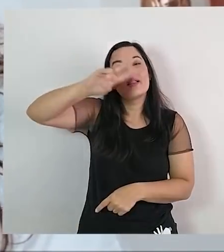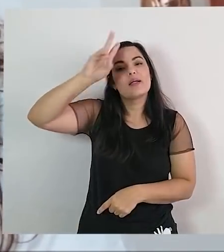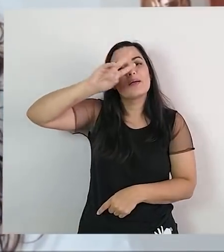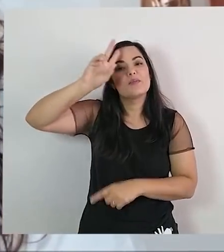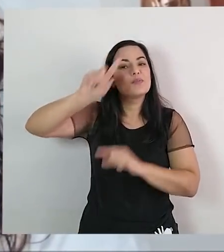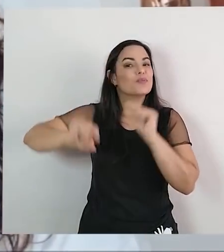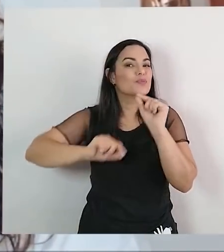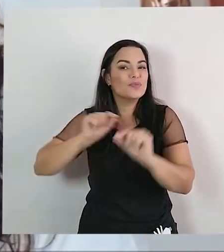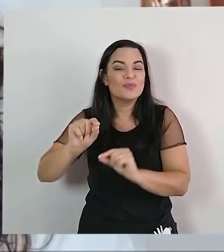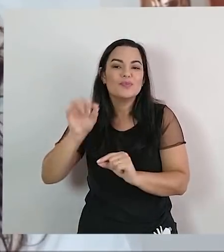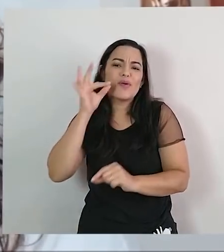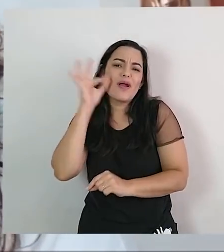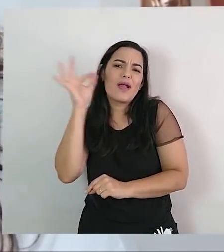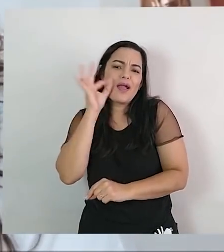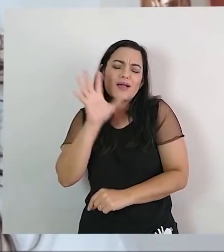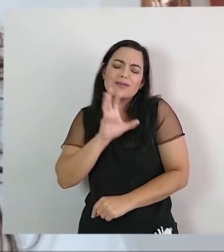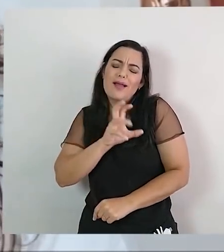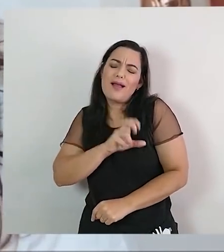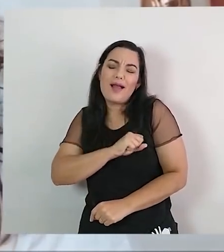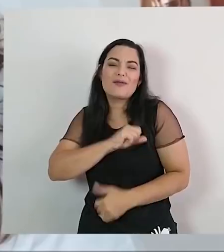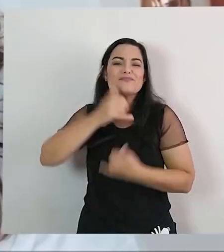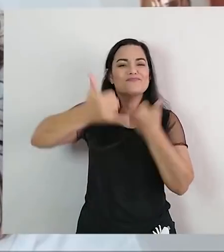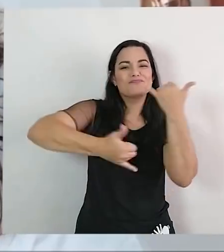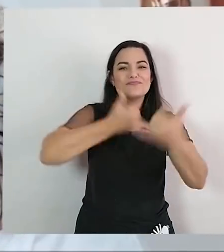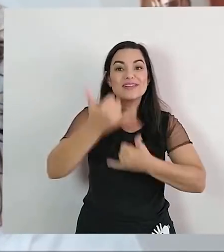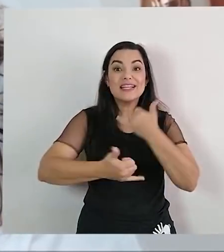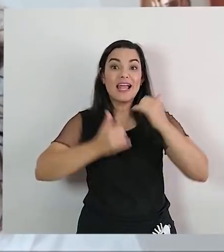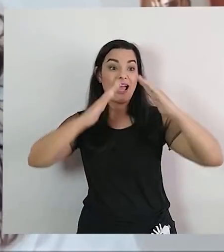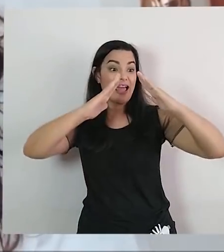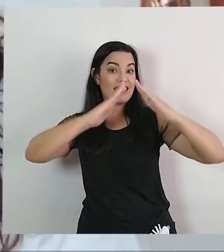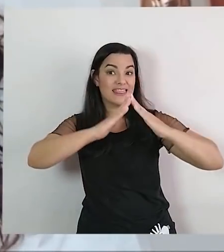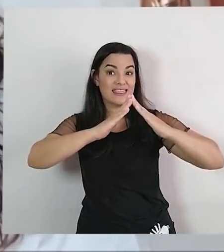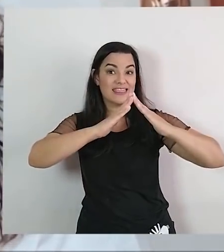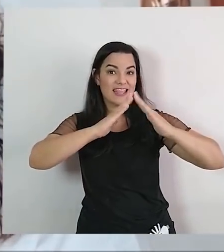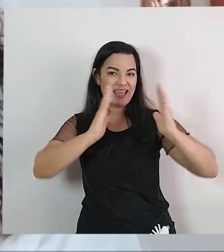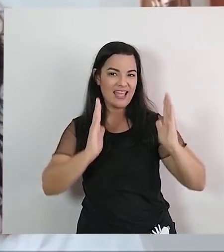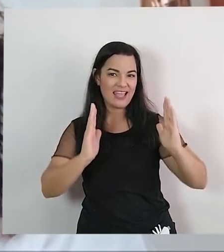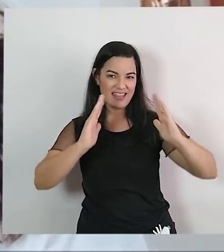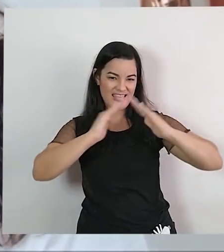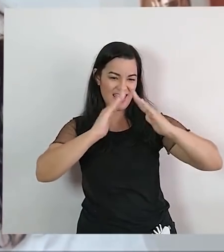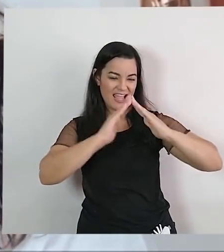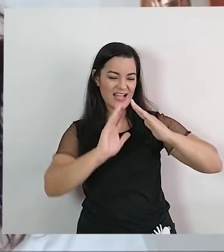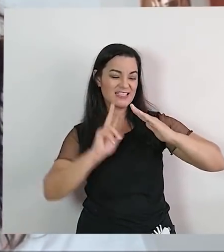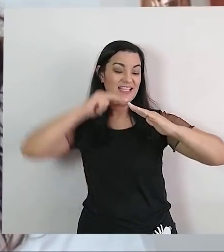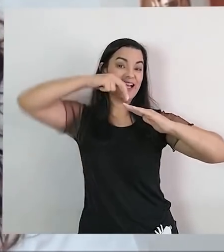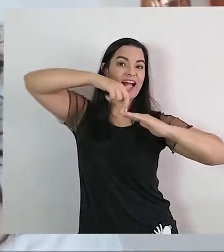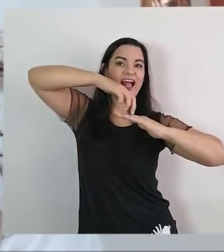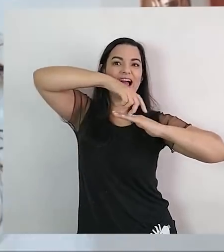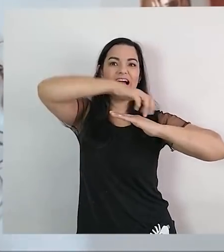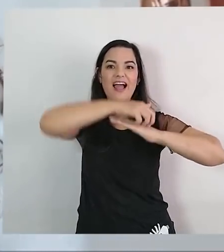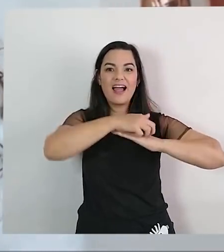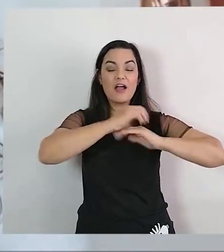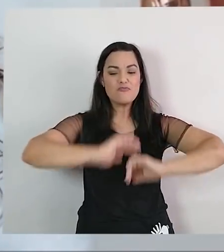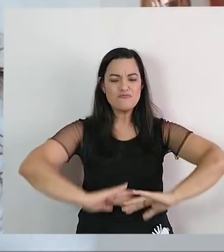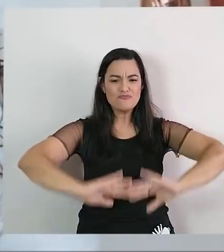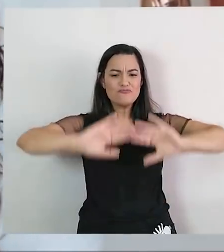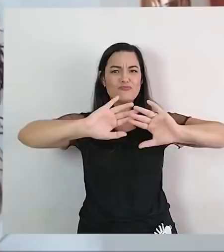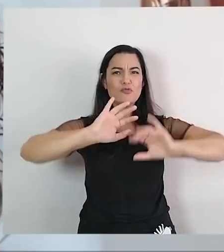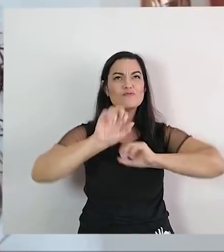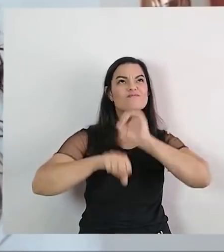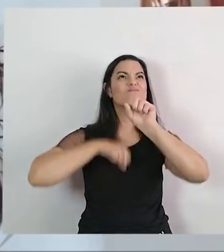animais que gostam muito de brincar, gostam de subir em telhados, gostam de pular os muros, e eu